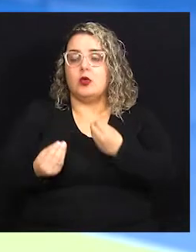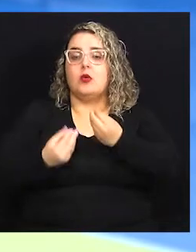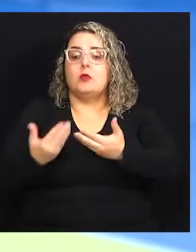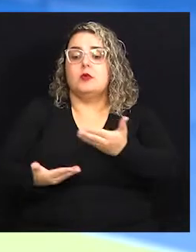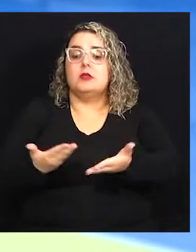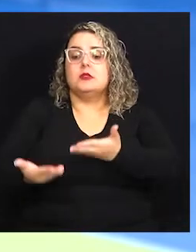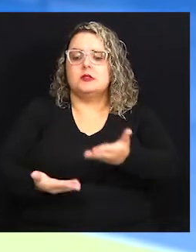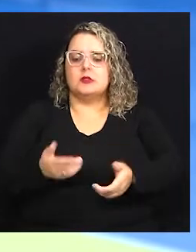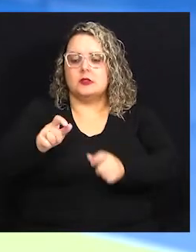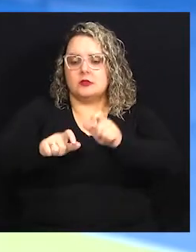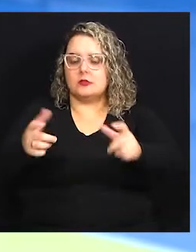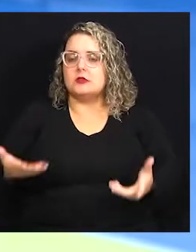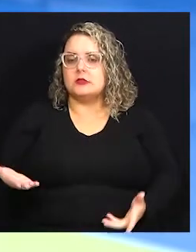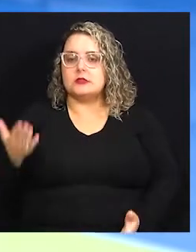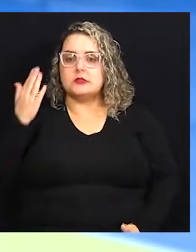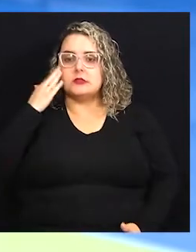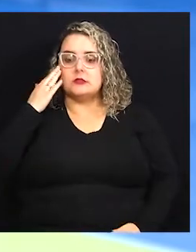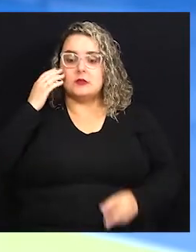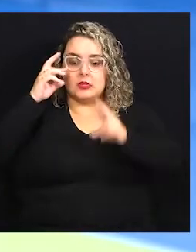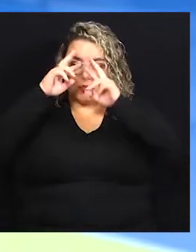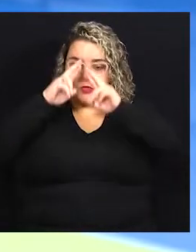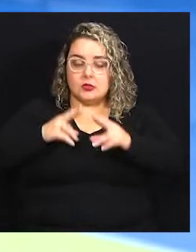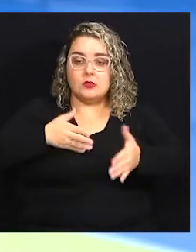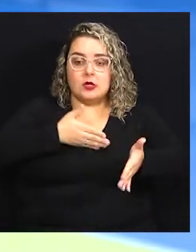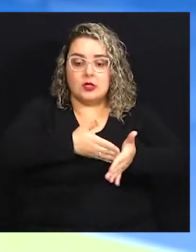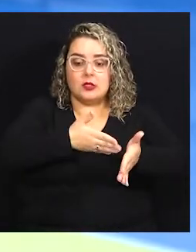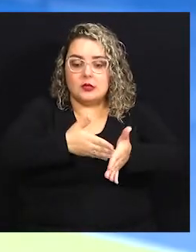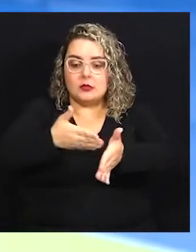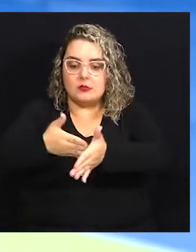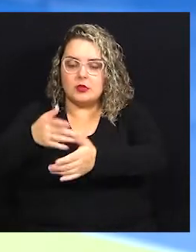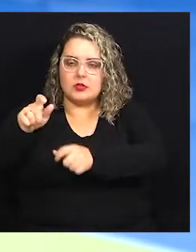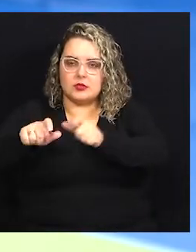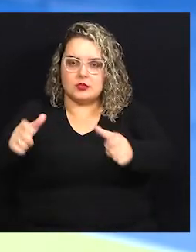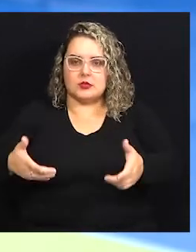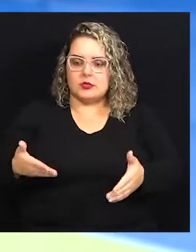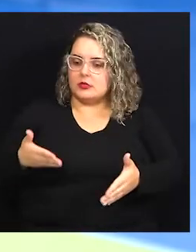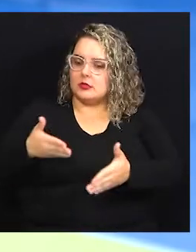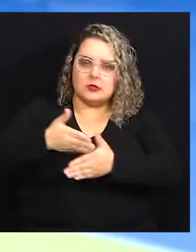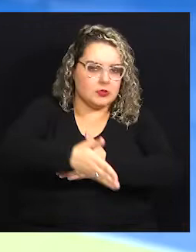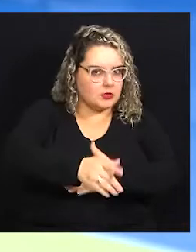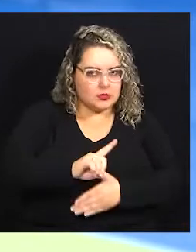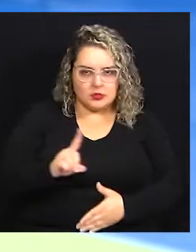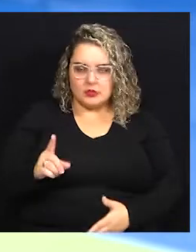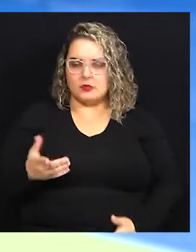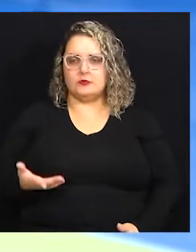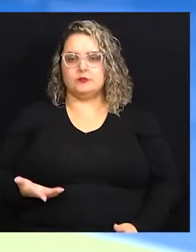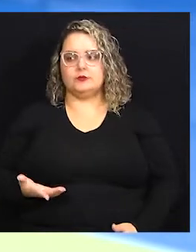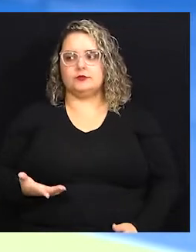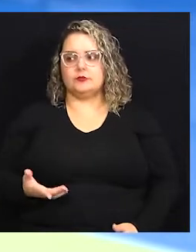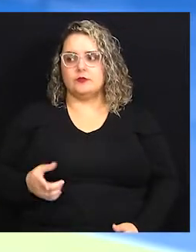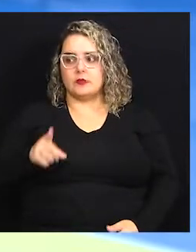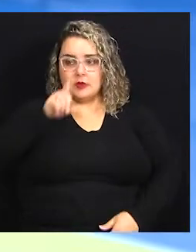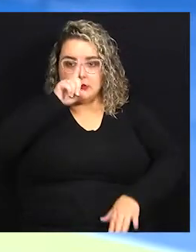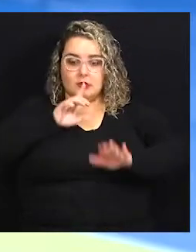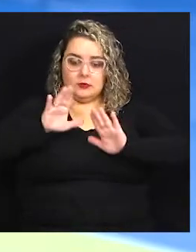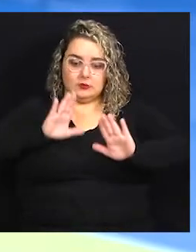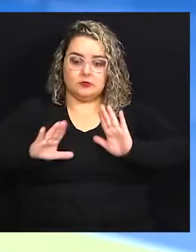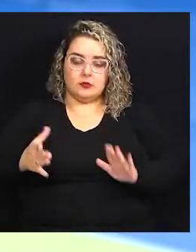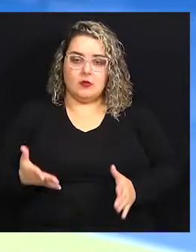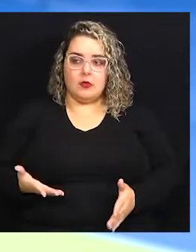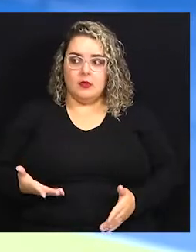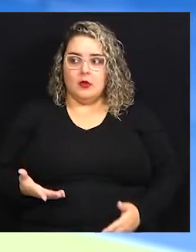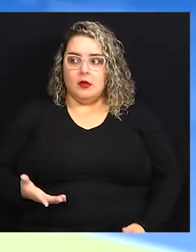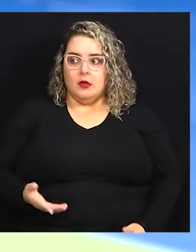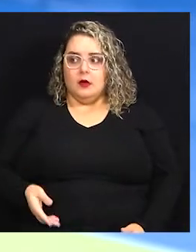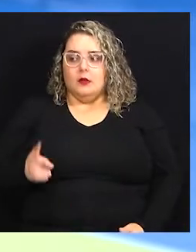pessoas, saber também respeitar o limite daquela pessoa, não ultrapassar, né? Ter cuidado, que sempre nossos pais